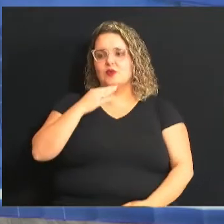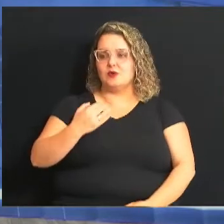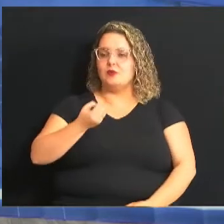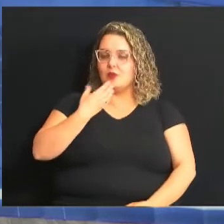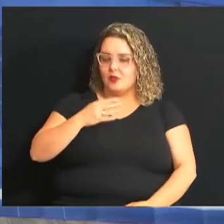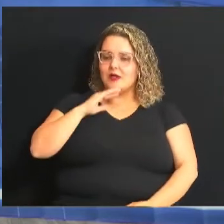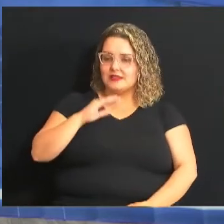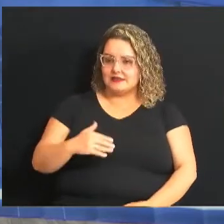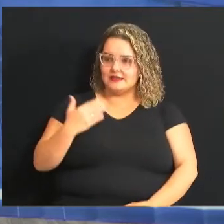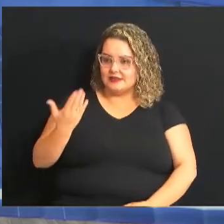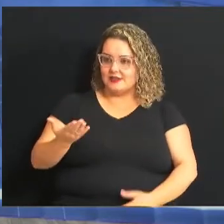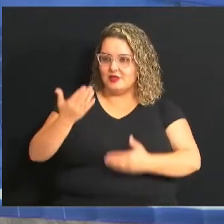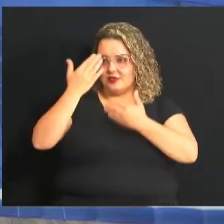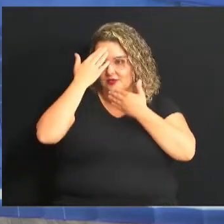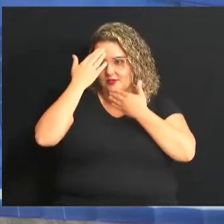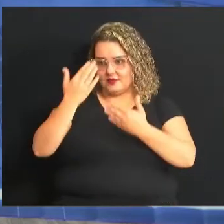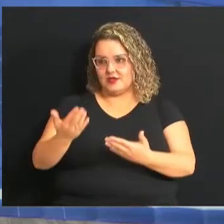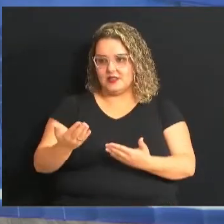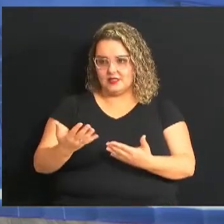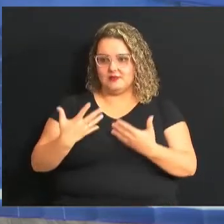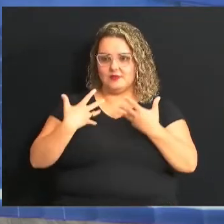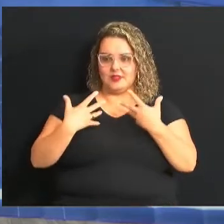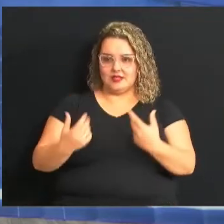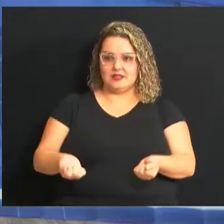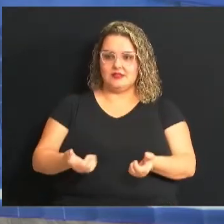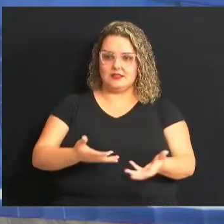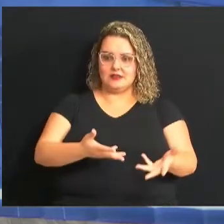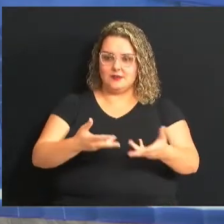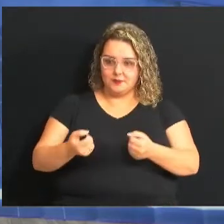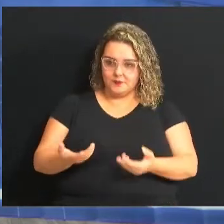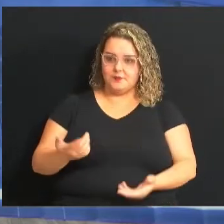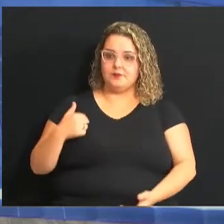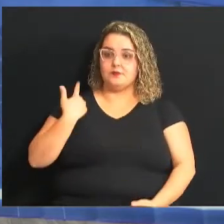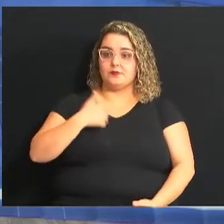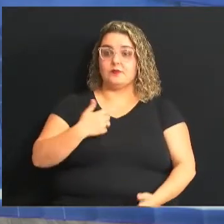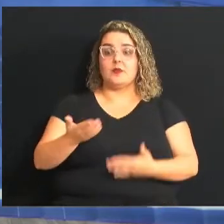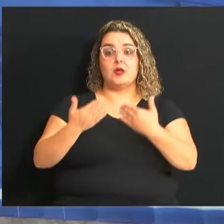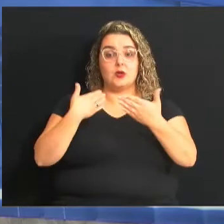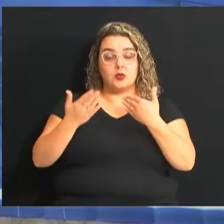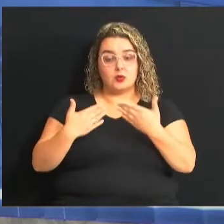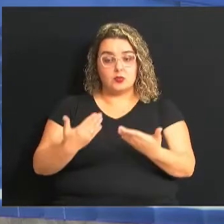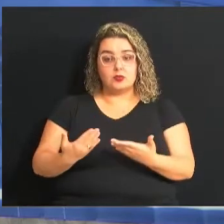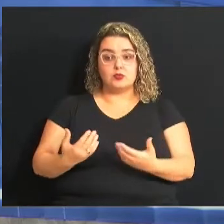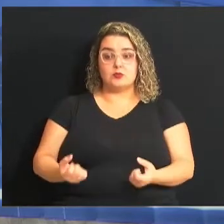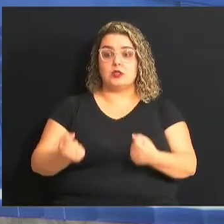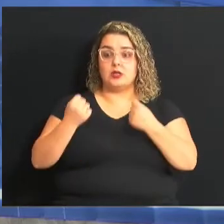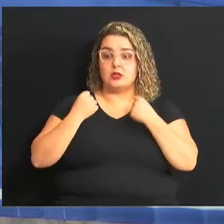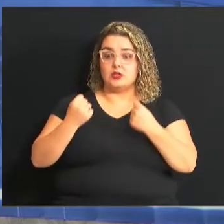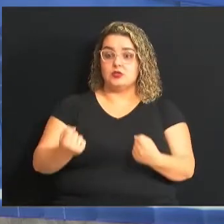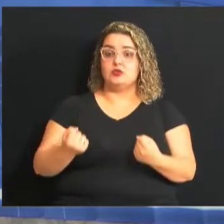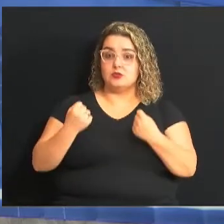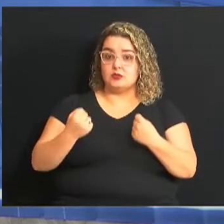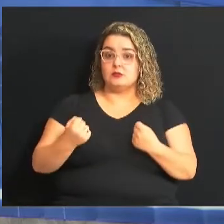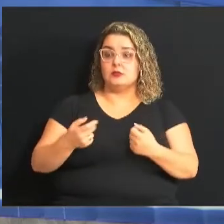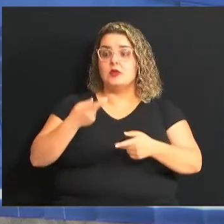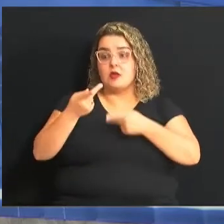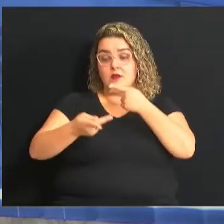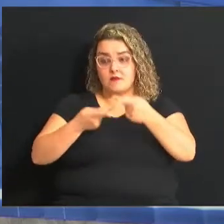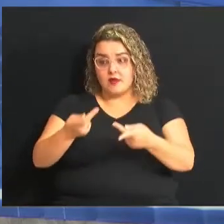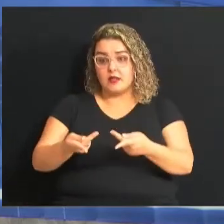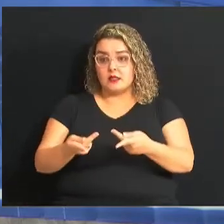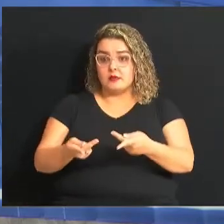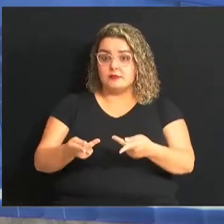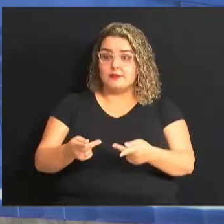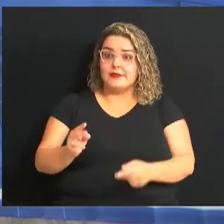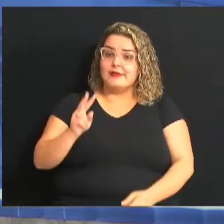e muito obrigada por aceitar o nosso convite e falar sobre atividade física, né? Porque muito se fala, mas pouco se